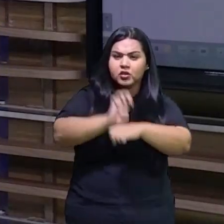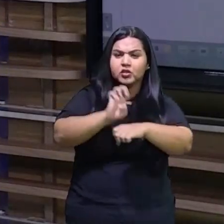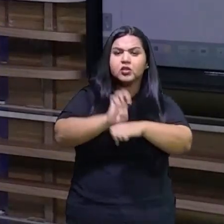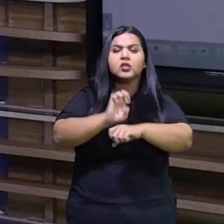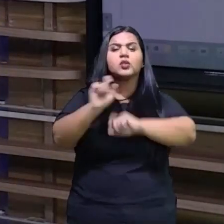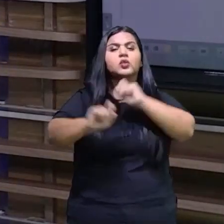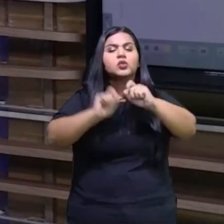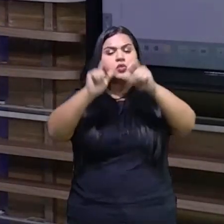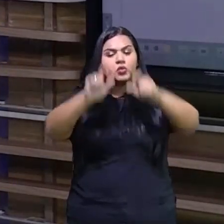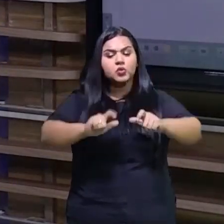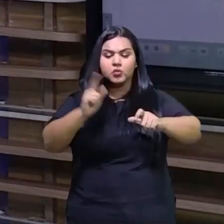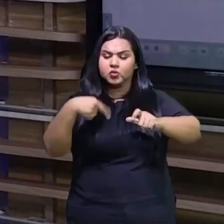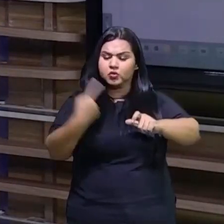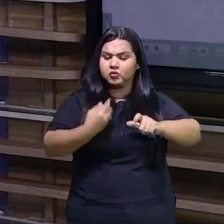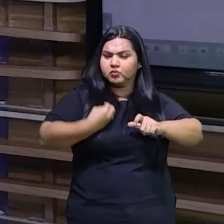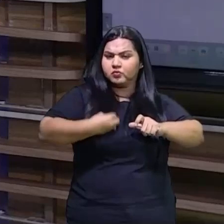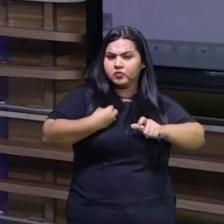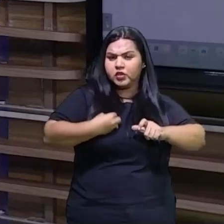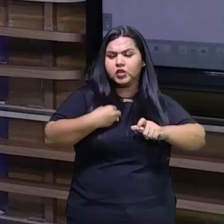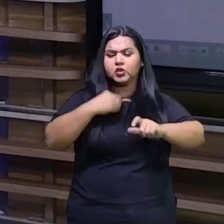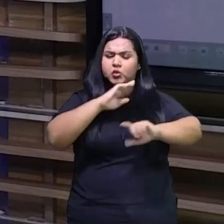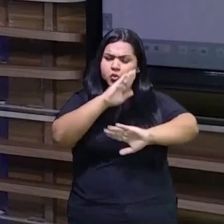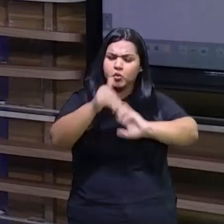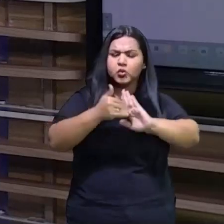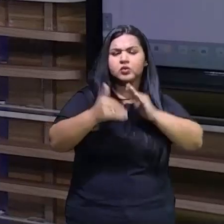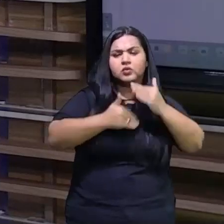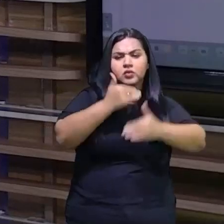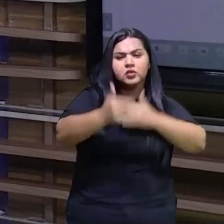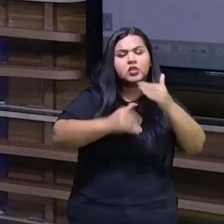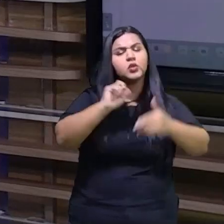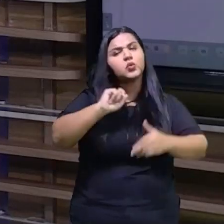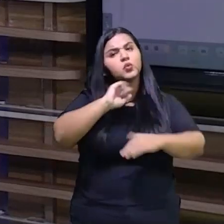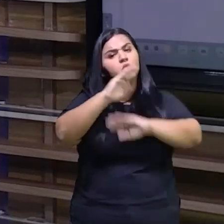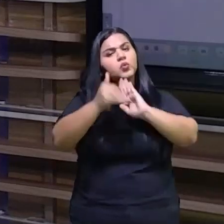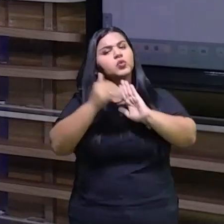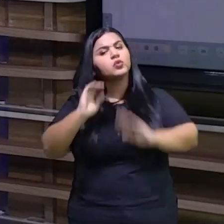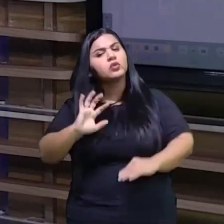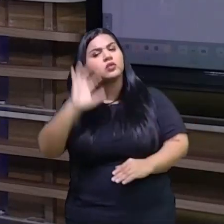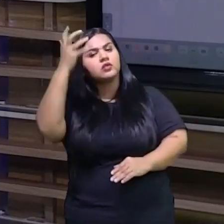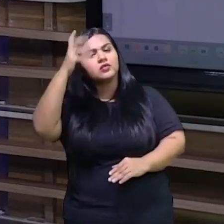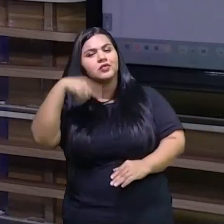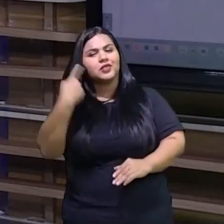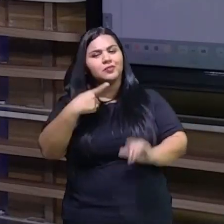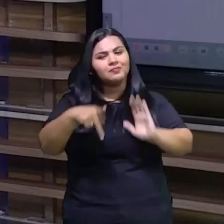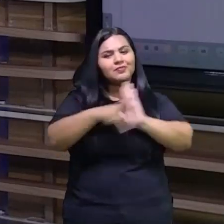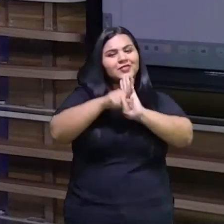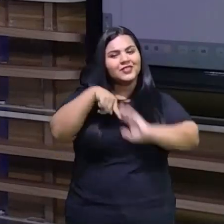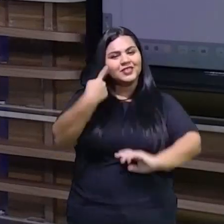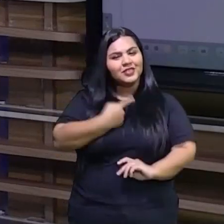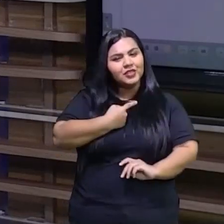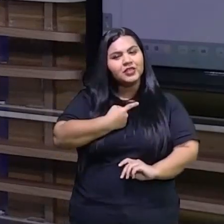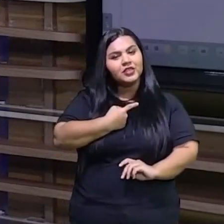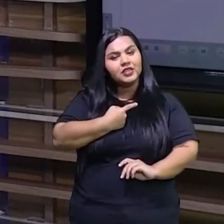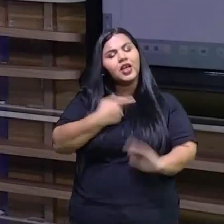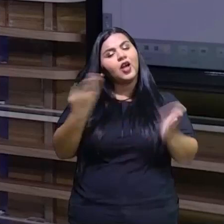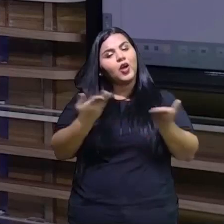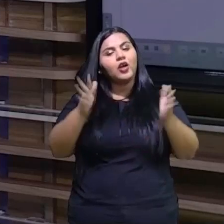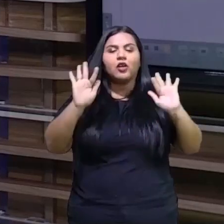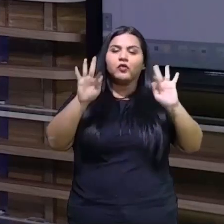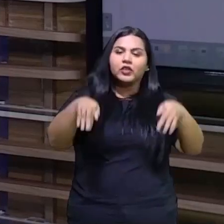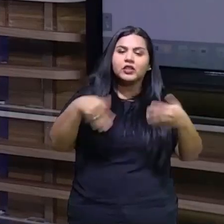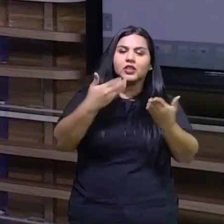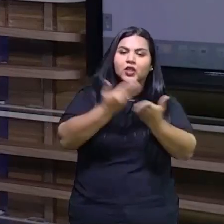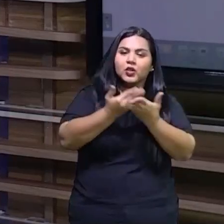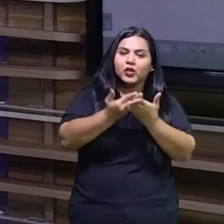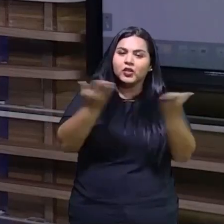nós moramos. E todo esse processo, tudo isso que aconteceu faz parte de nós. E assim, nós terminamos a nossa aula de